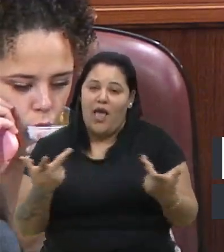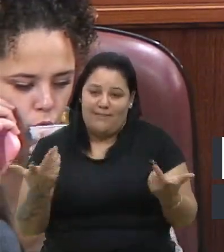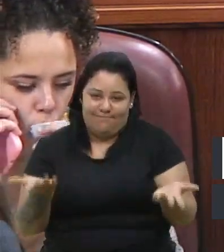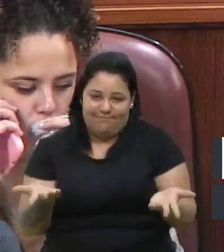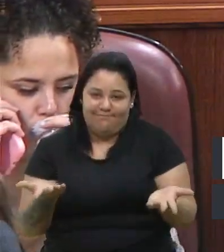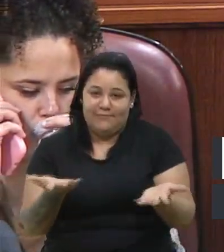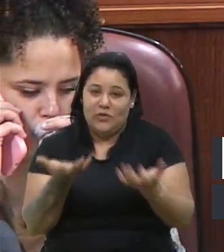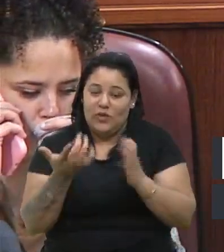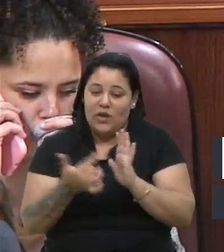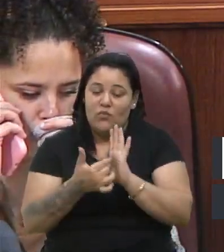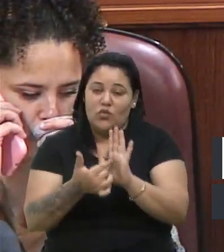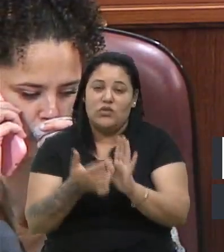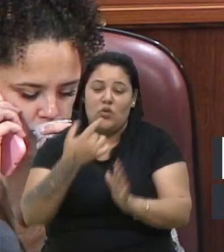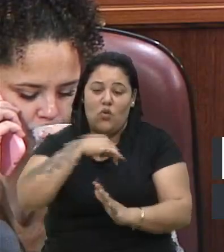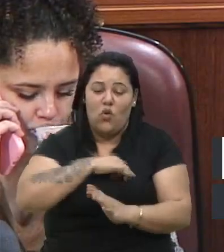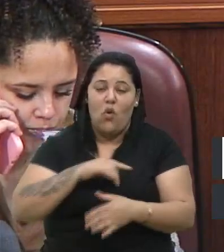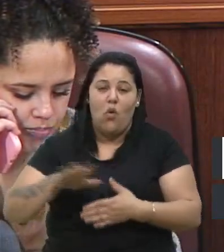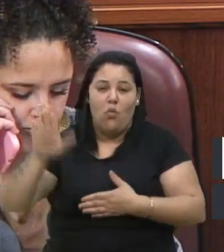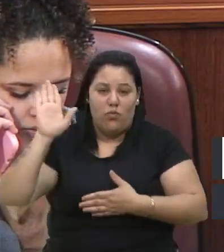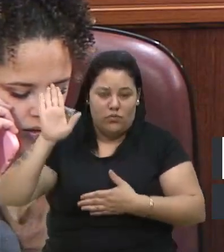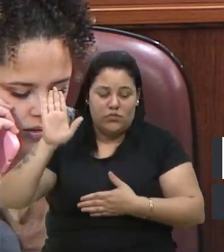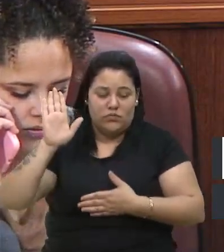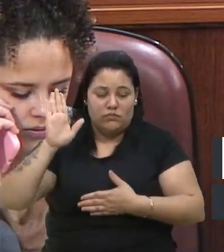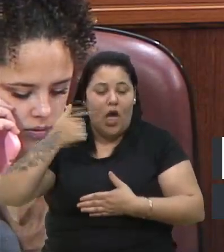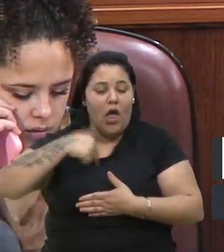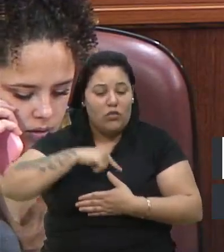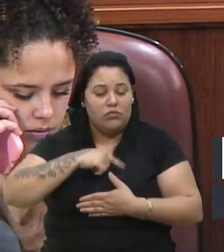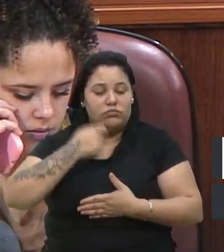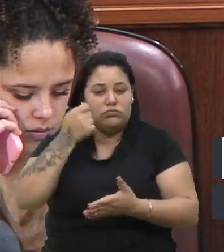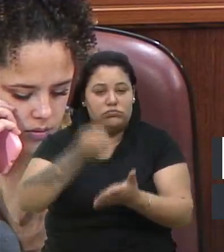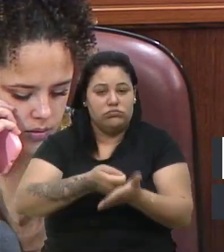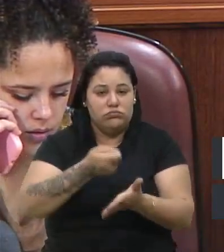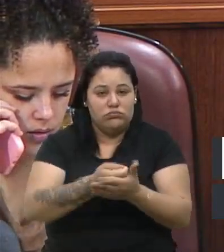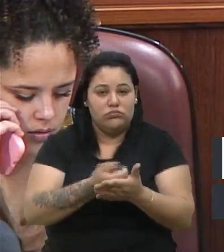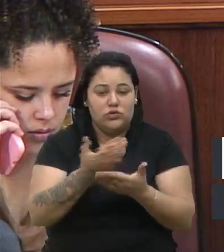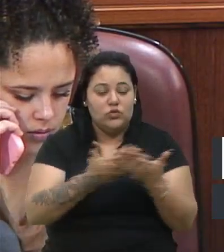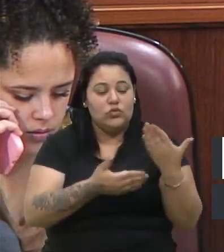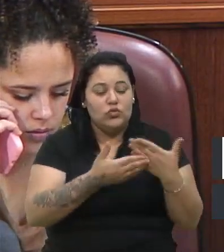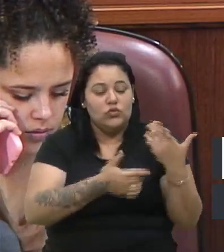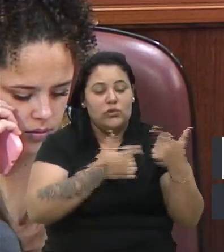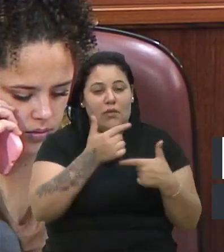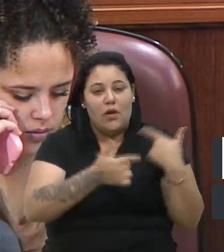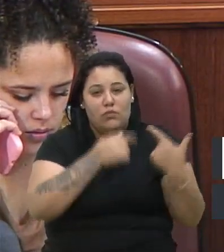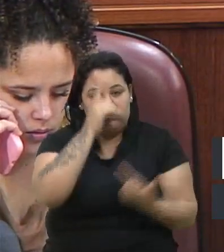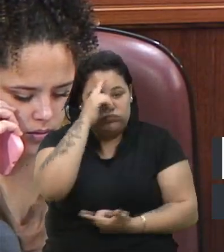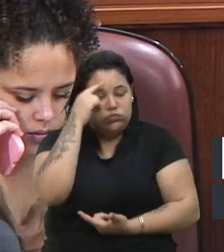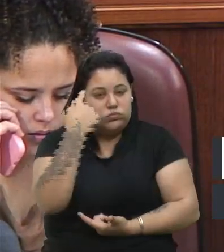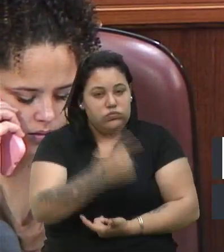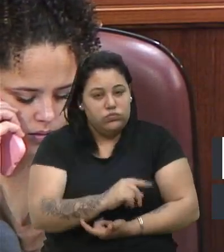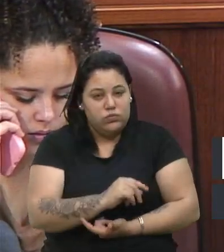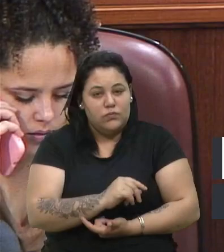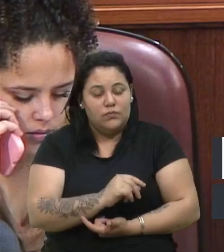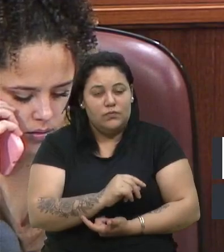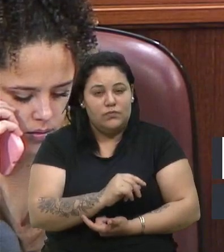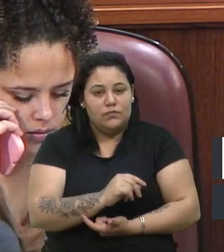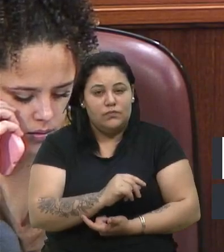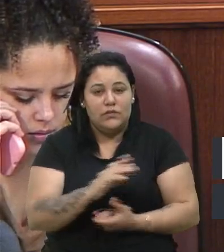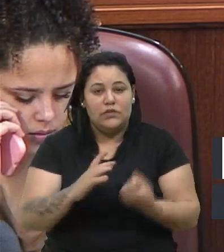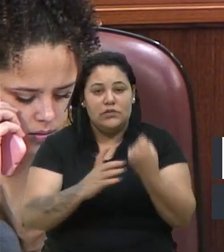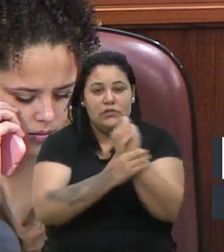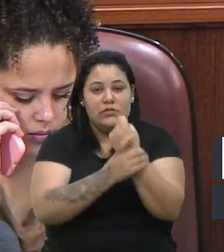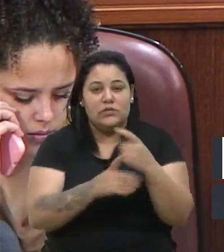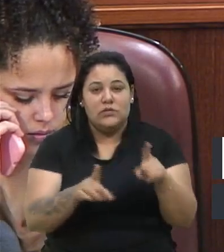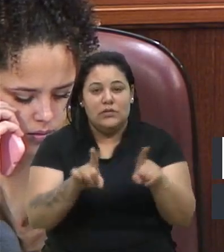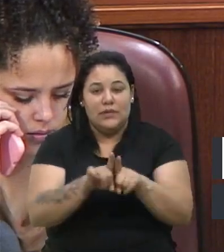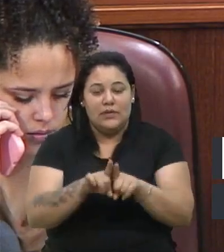o nosso compromisso, a nossa luta com todos os trabalhadores e trabalhadoras da segurança,